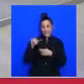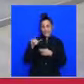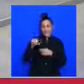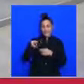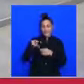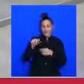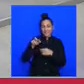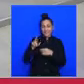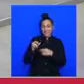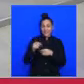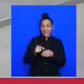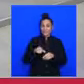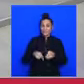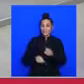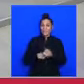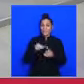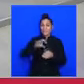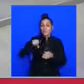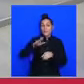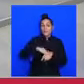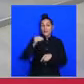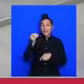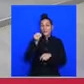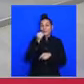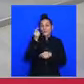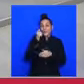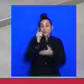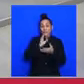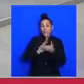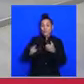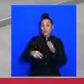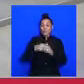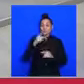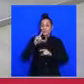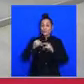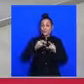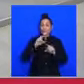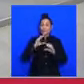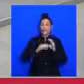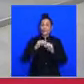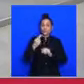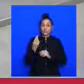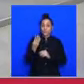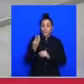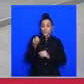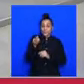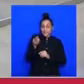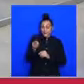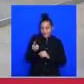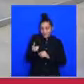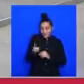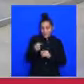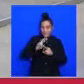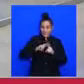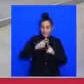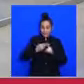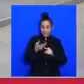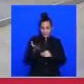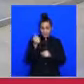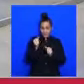de ganhar agora passaremos ao segundo sorteio do concurso 2426 da Dupla Sena